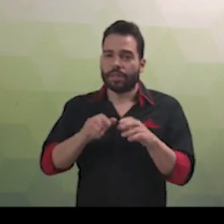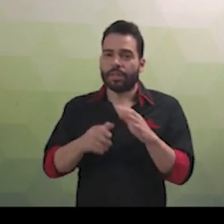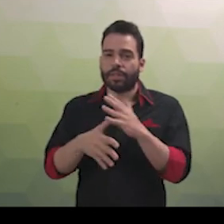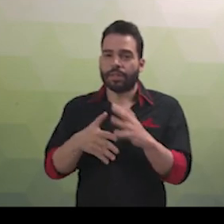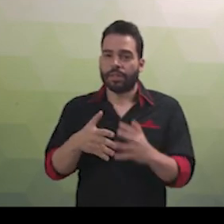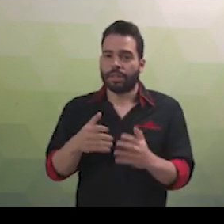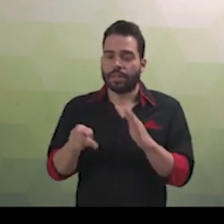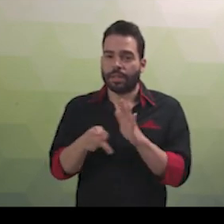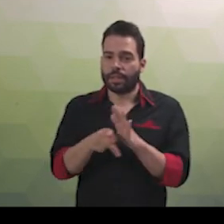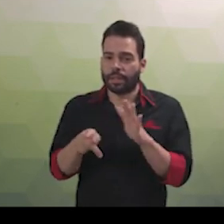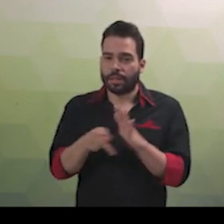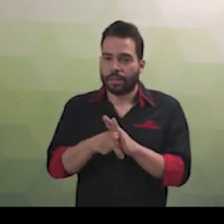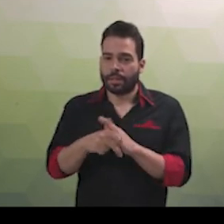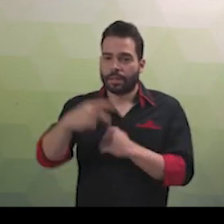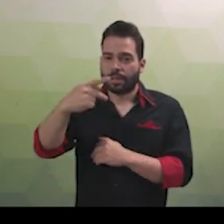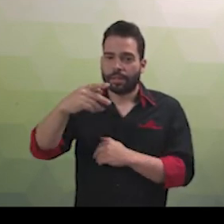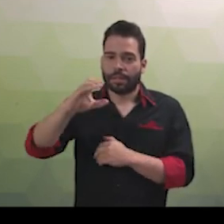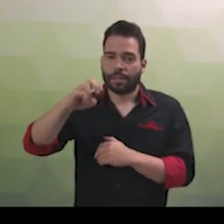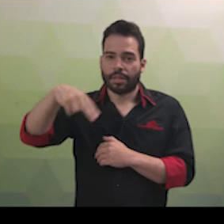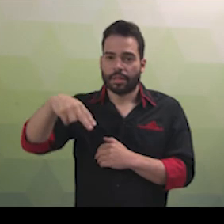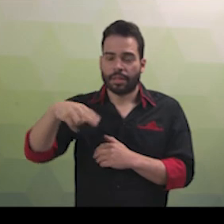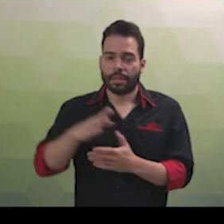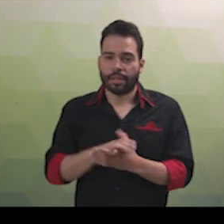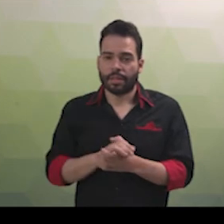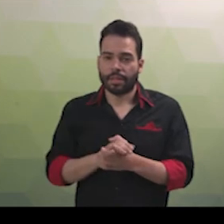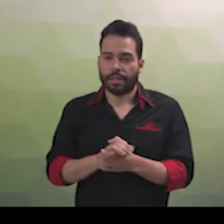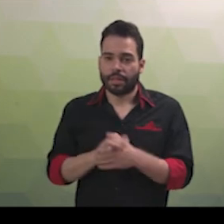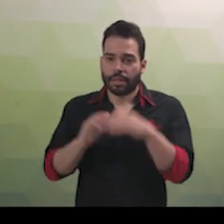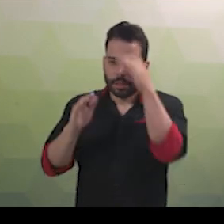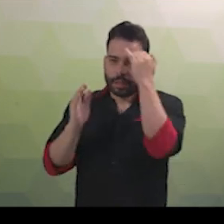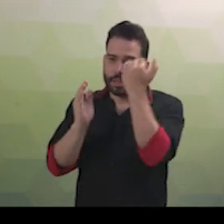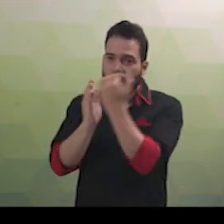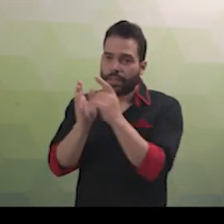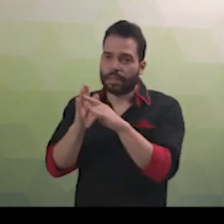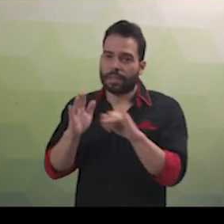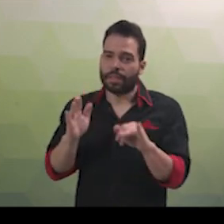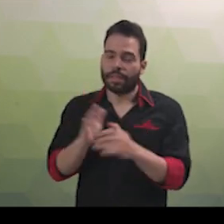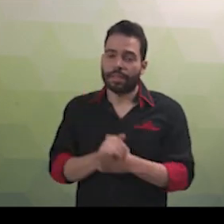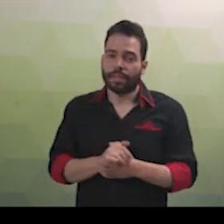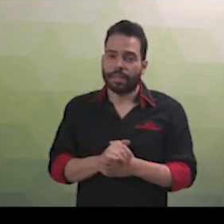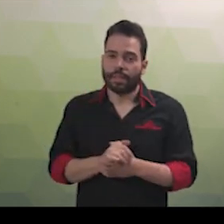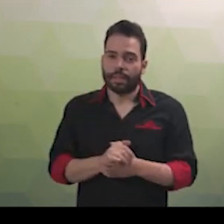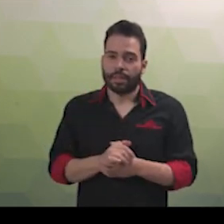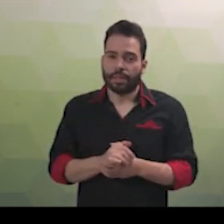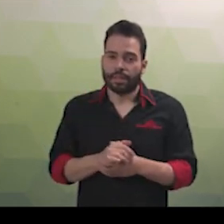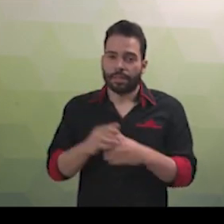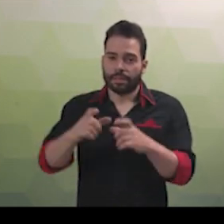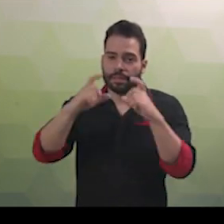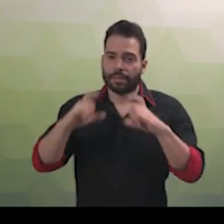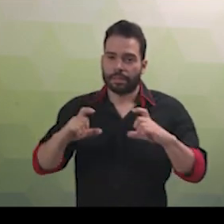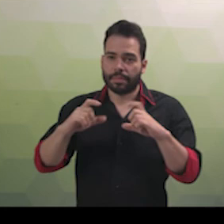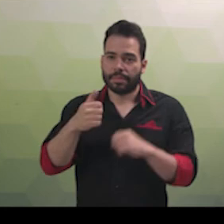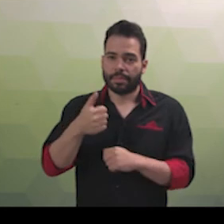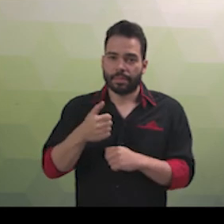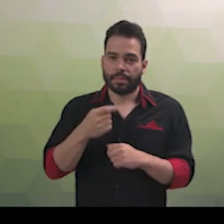como parte integrante dos parâmetros curriculares nacionais, os PCNs, conforme legislação vigente.